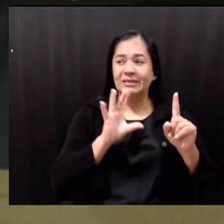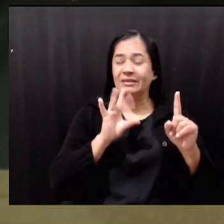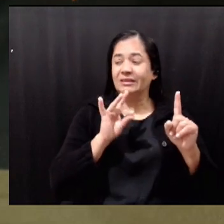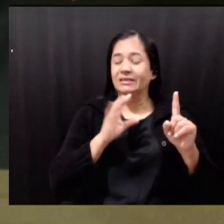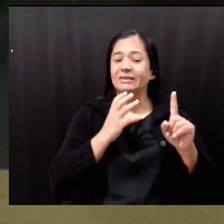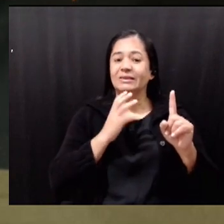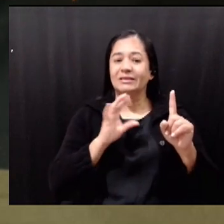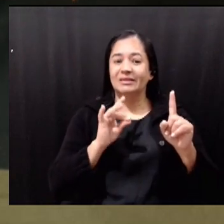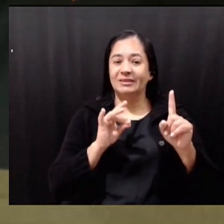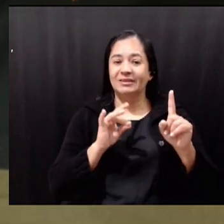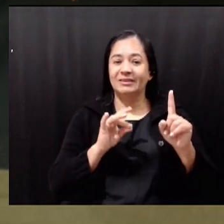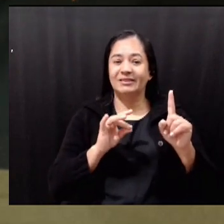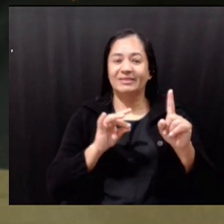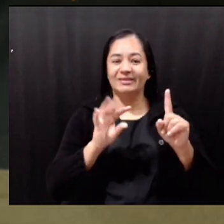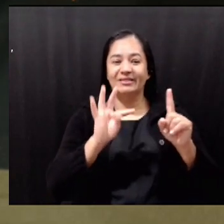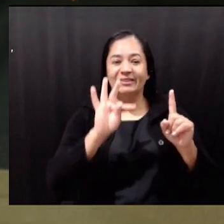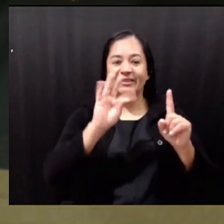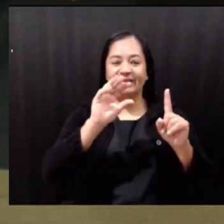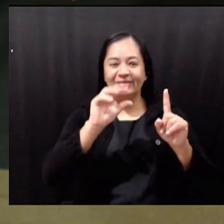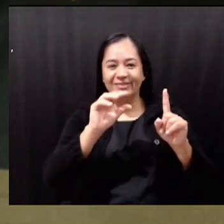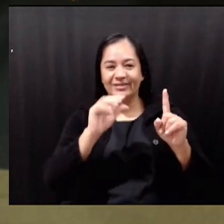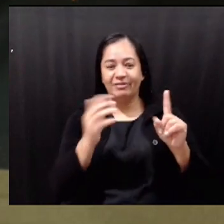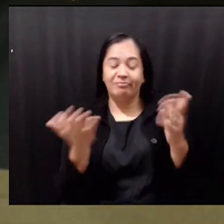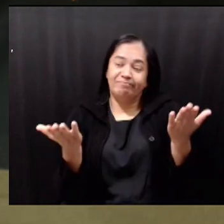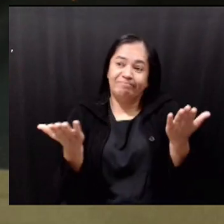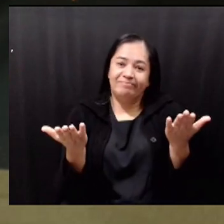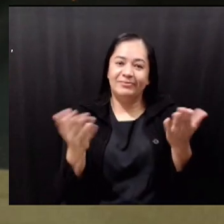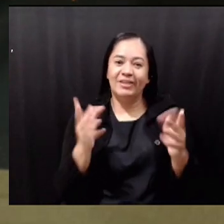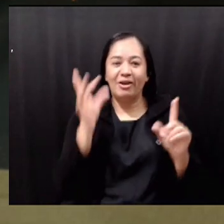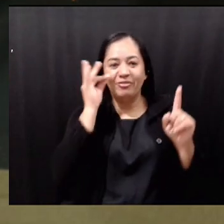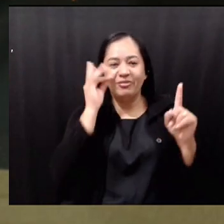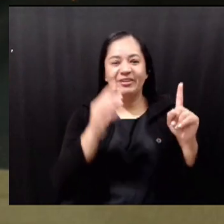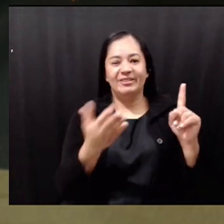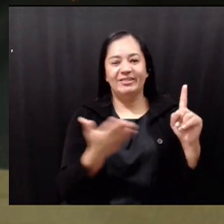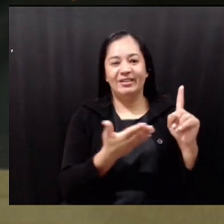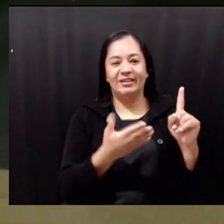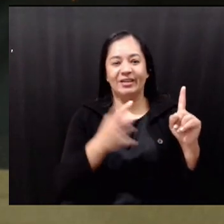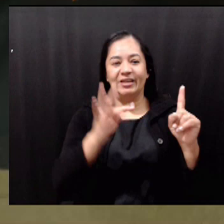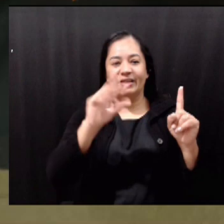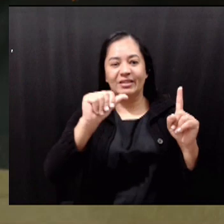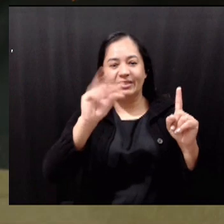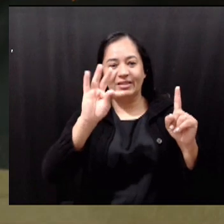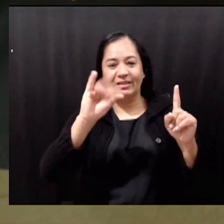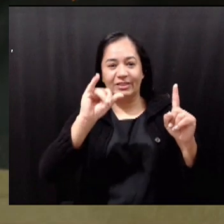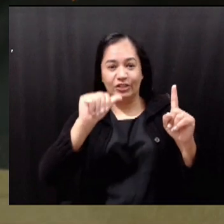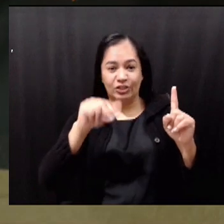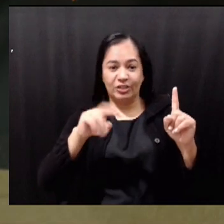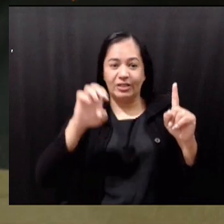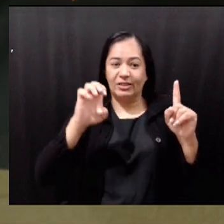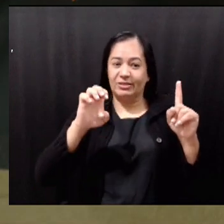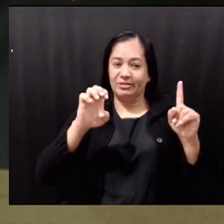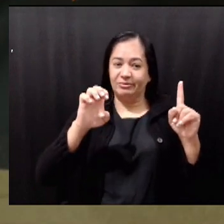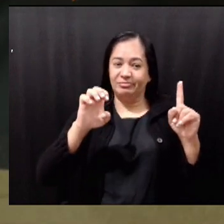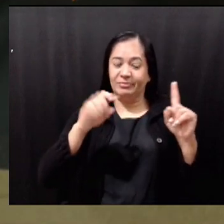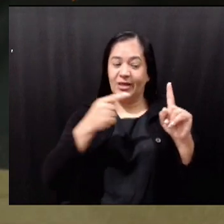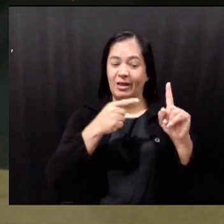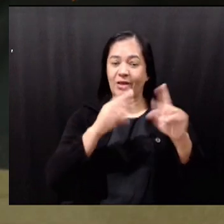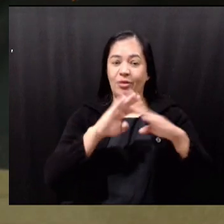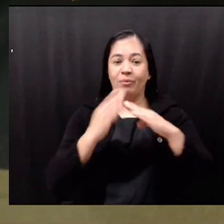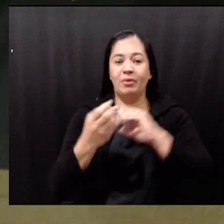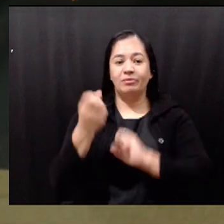me pegou. Mas fazer o quê? Estamos ao vivo, é assim mesmo, tá? Vamos lá. Tatiane Moura, da Vila Industrial. Tenho amigos de